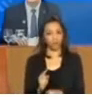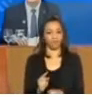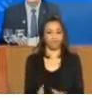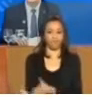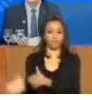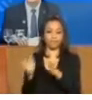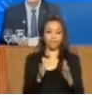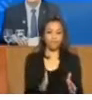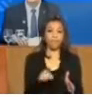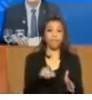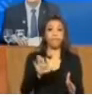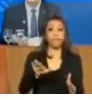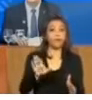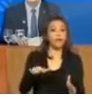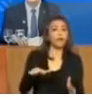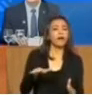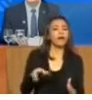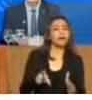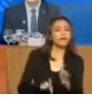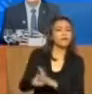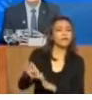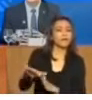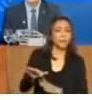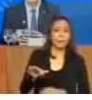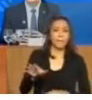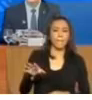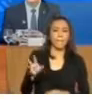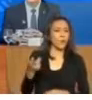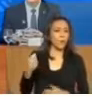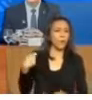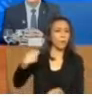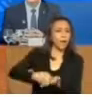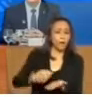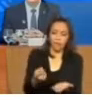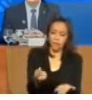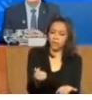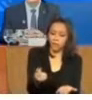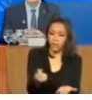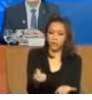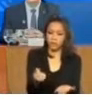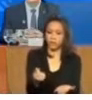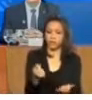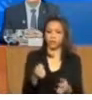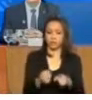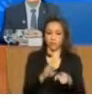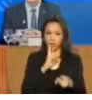relação ao pagamento em espécie, sim, nós temos um cronograma.